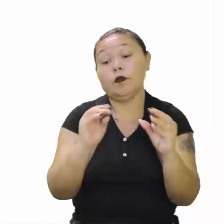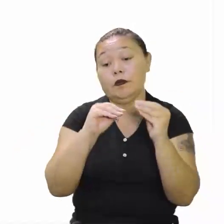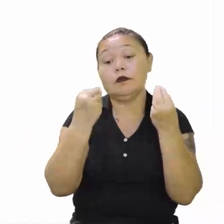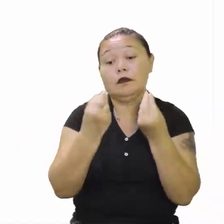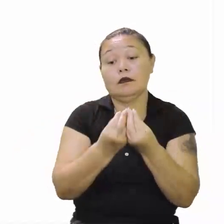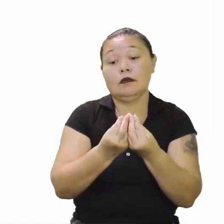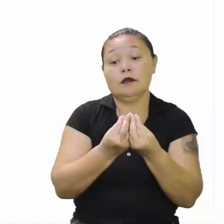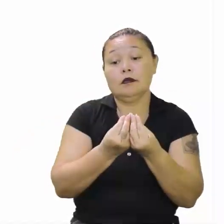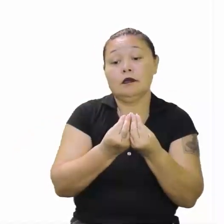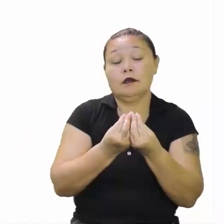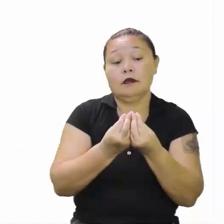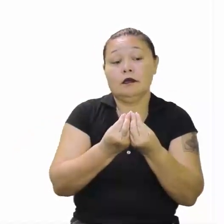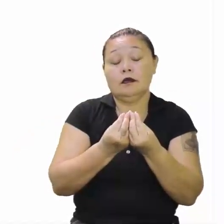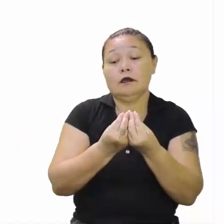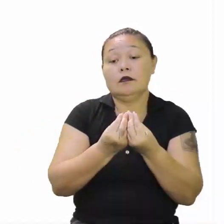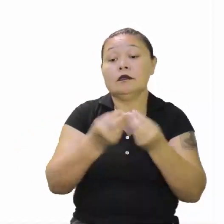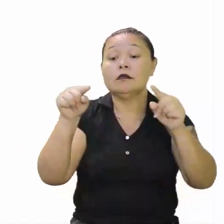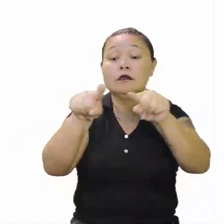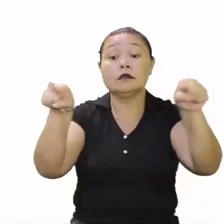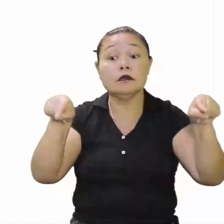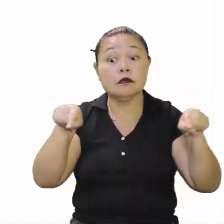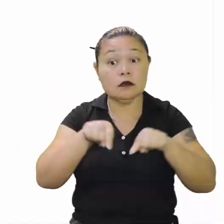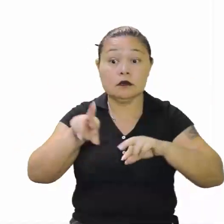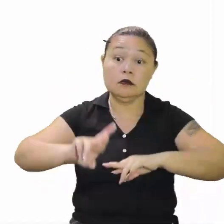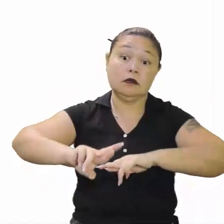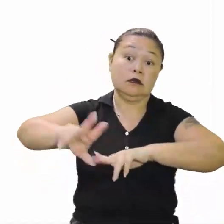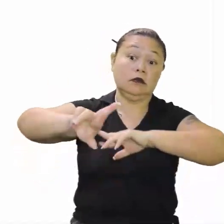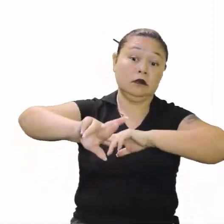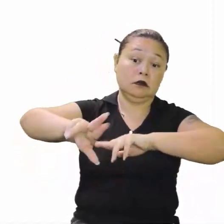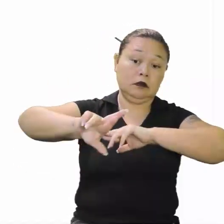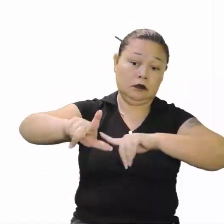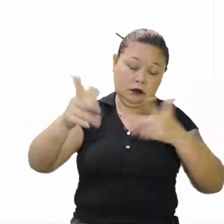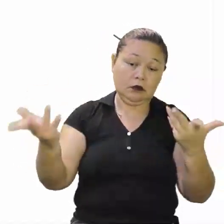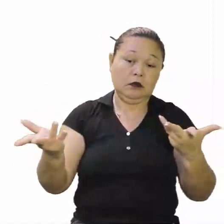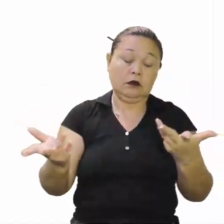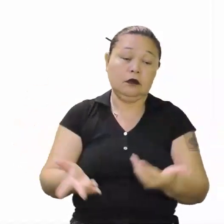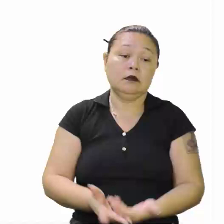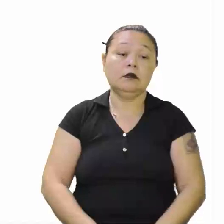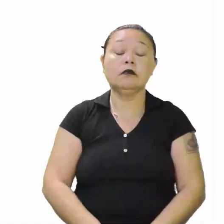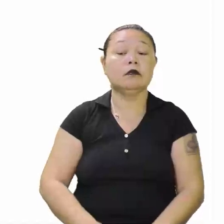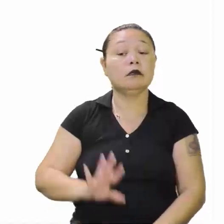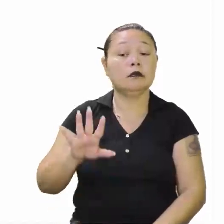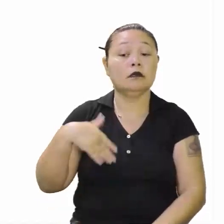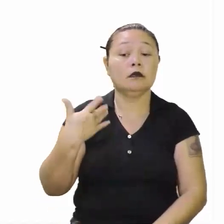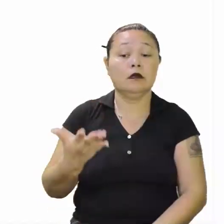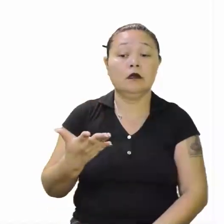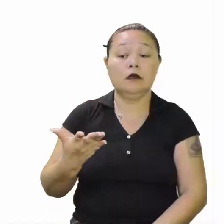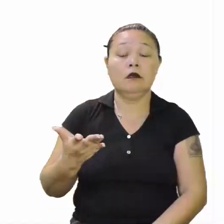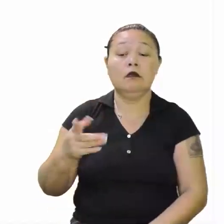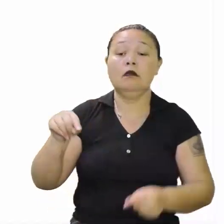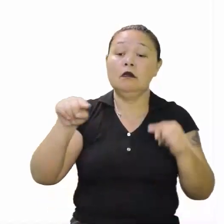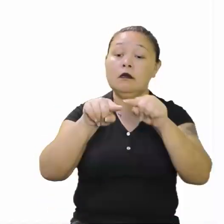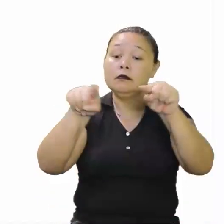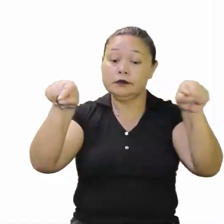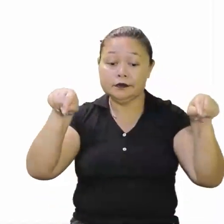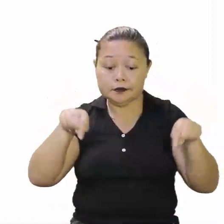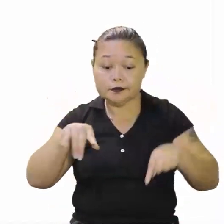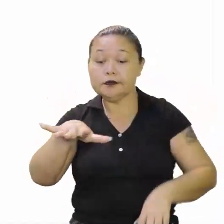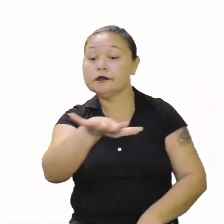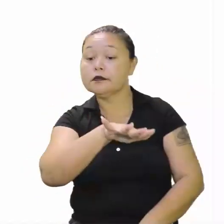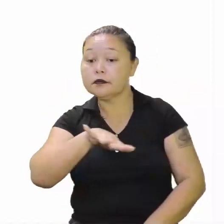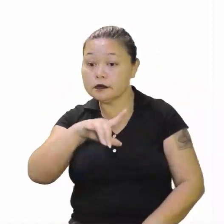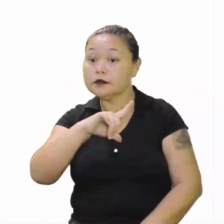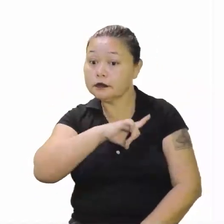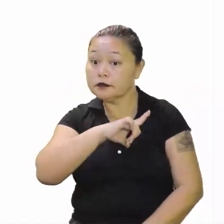substâncias em ambientes diferentes, tá bom? Para isso, no ambiente que você se